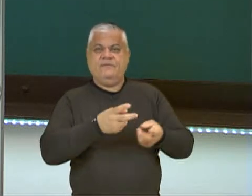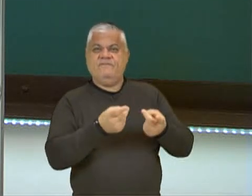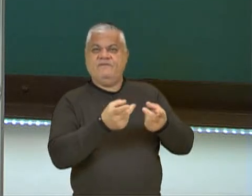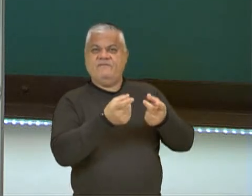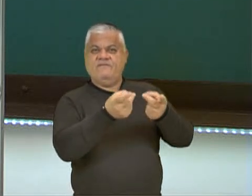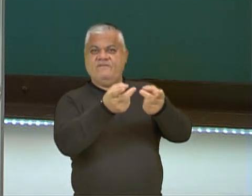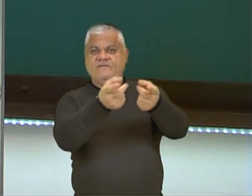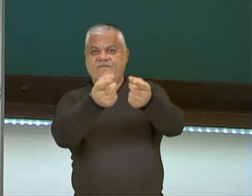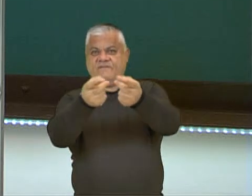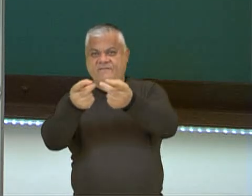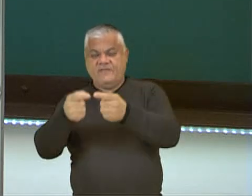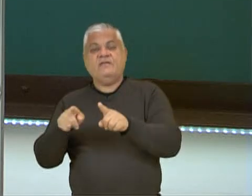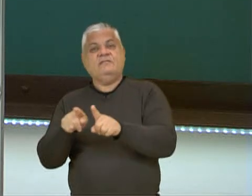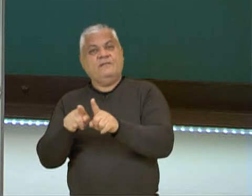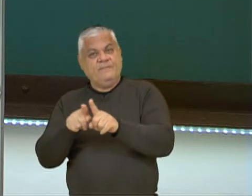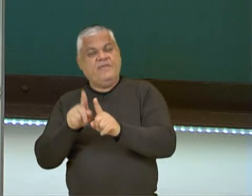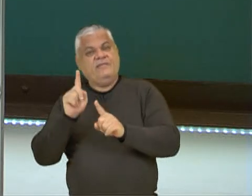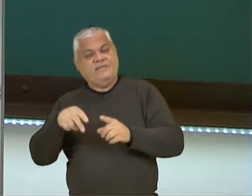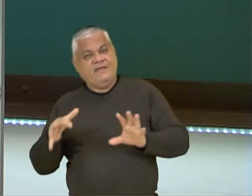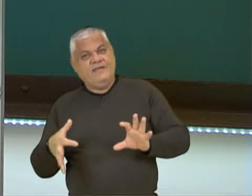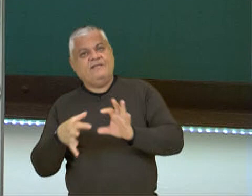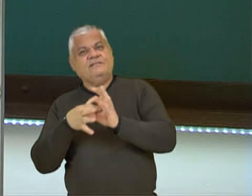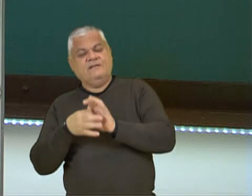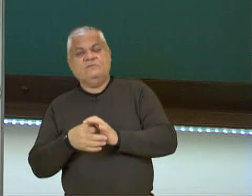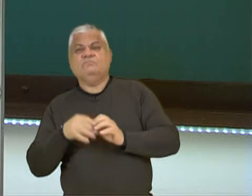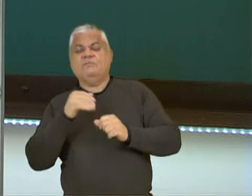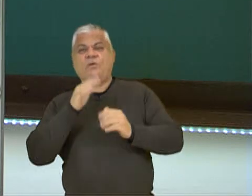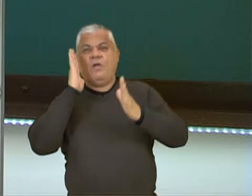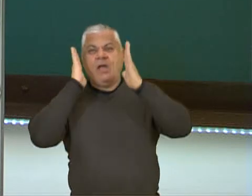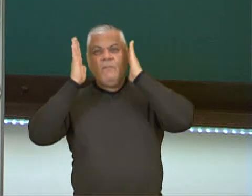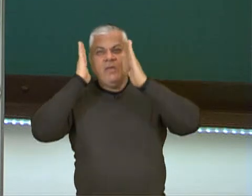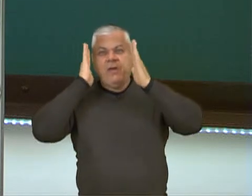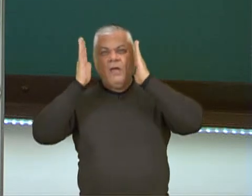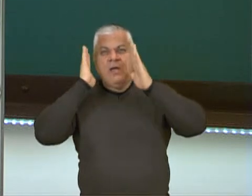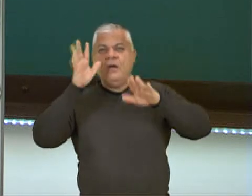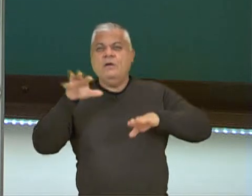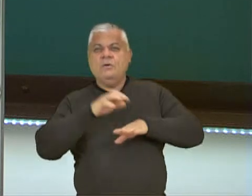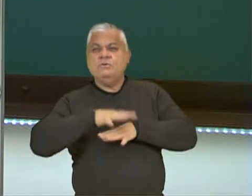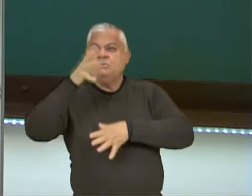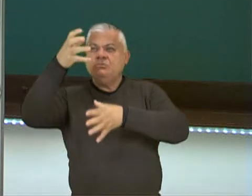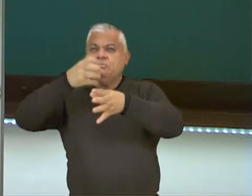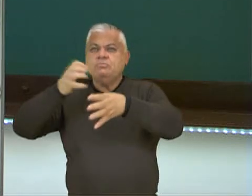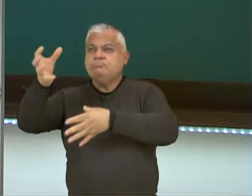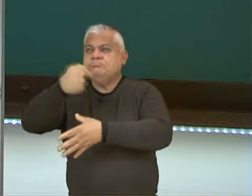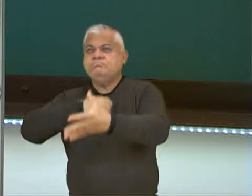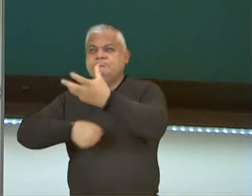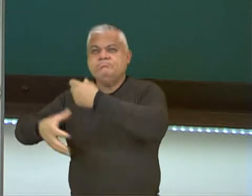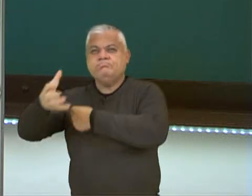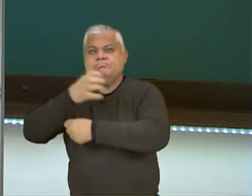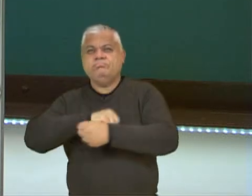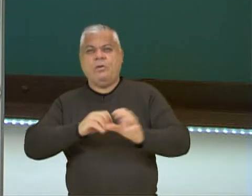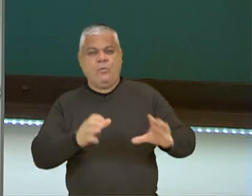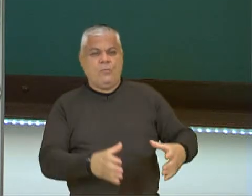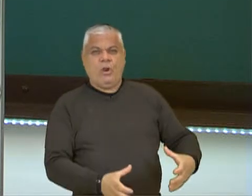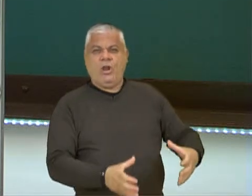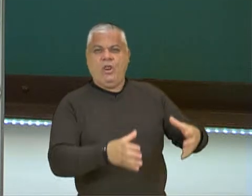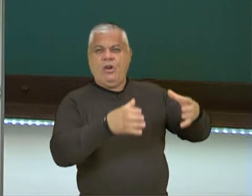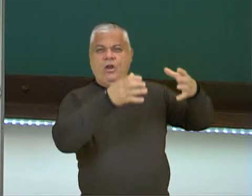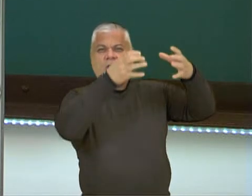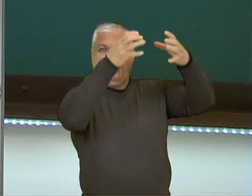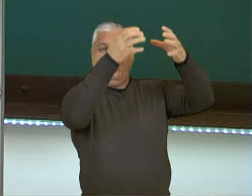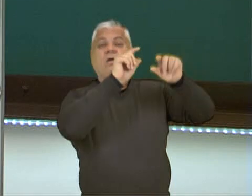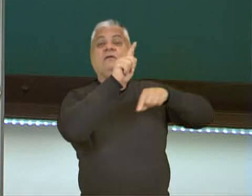bens agropecuários. Então, transportar, né, da colheita para os silos, para os